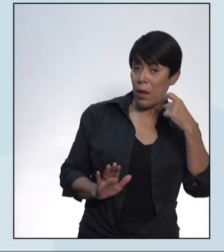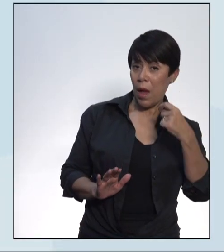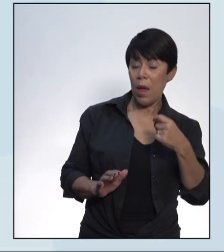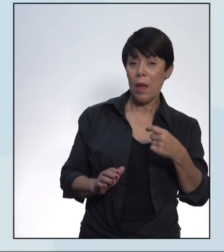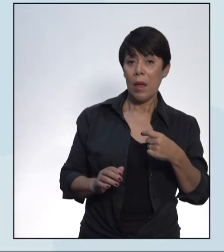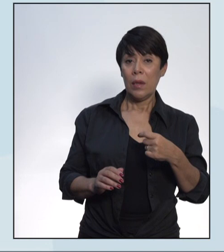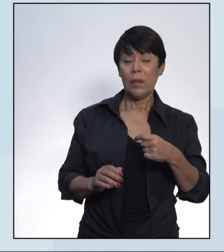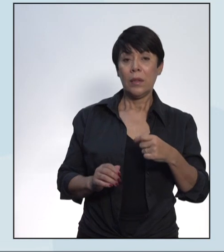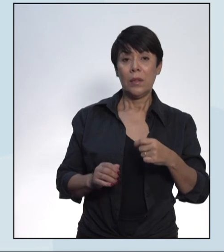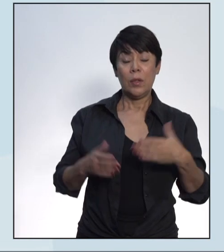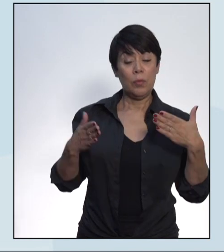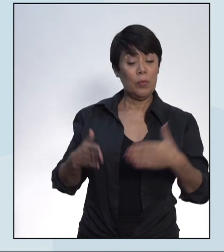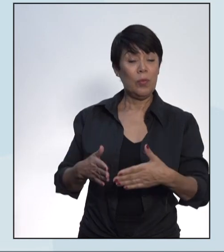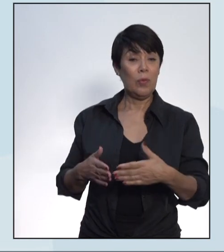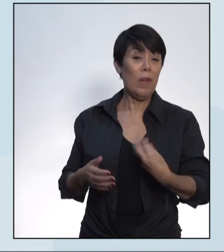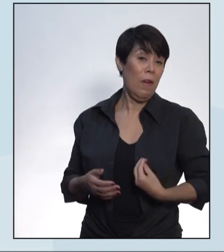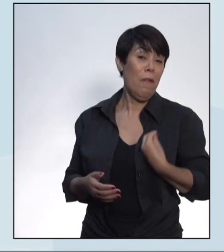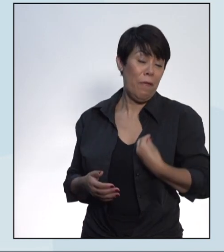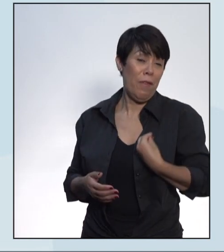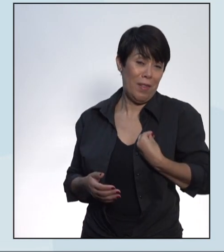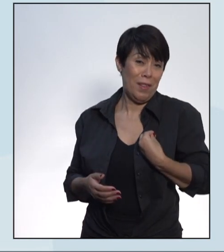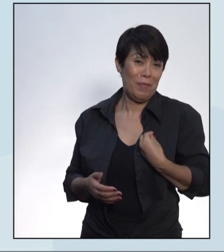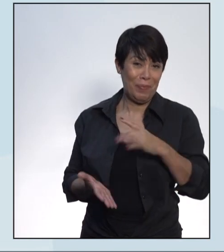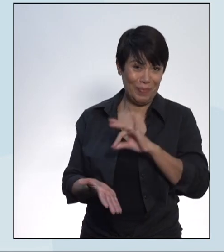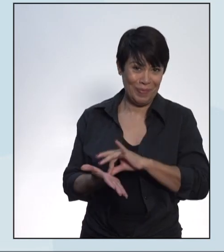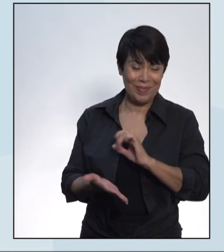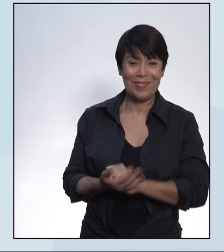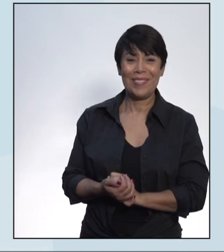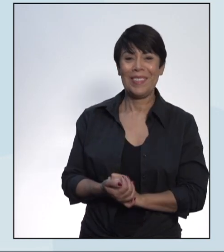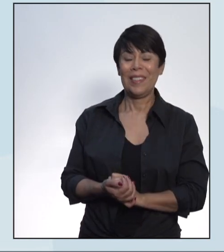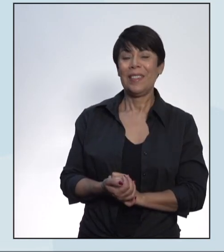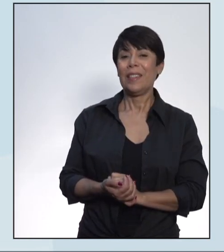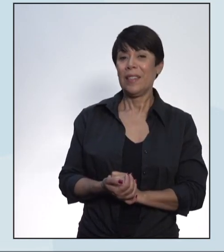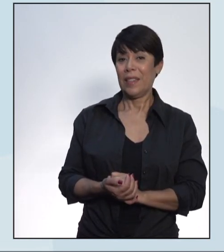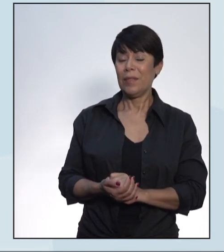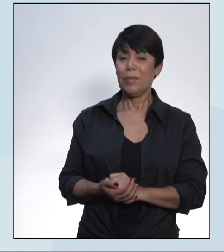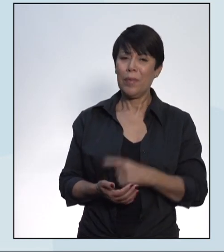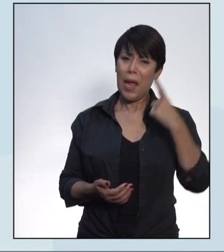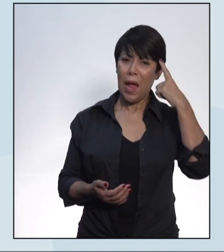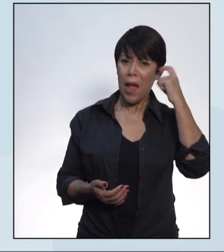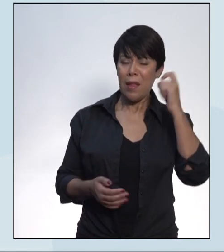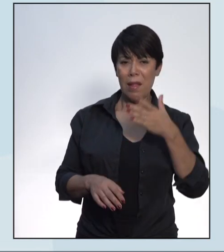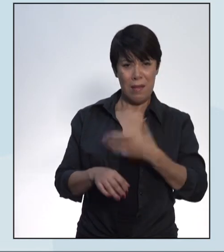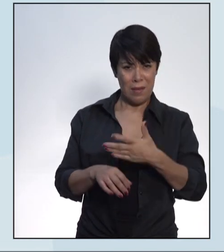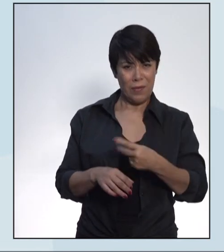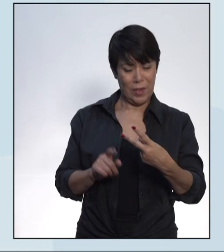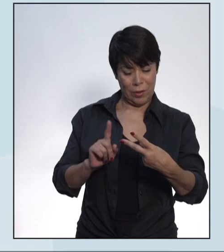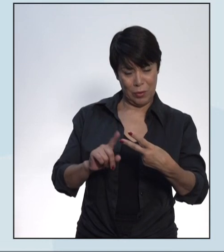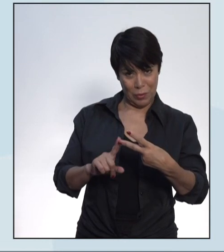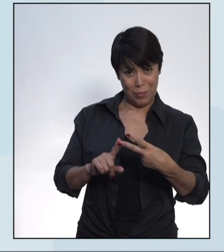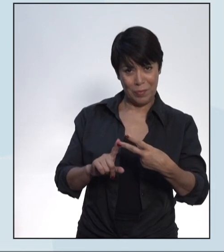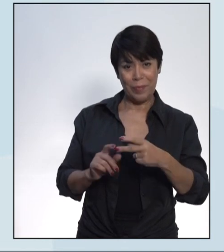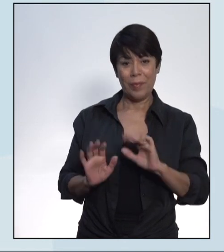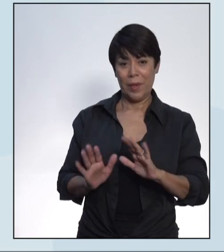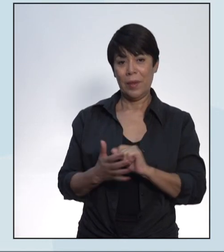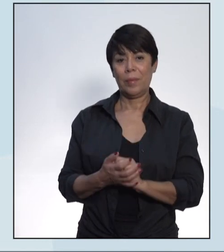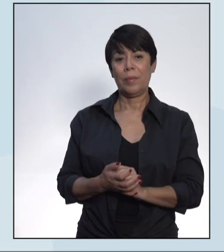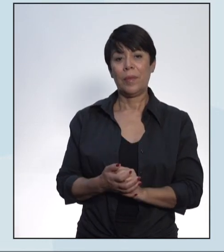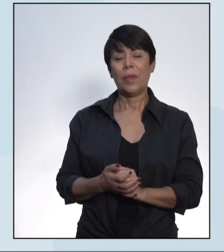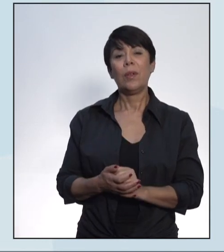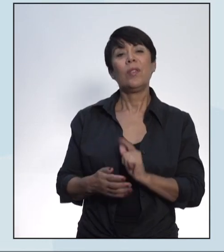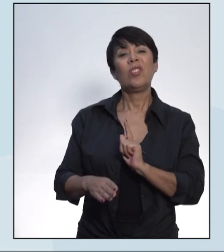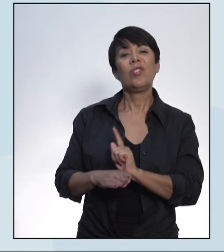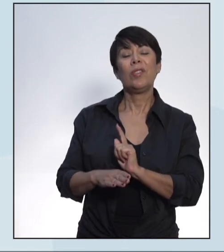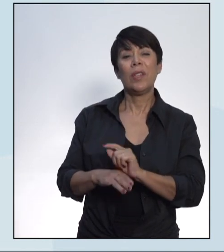mais aplicada à vida real, que nós chamamos, né? Essa ideia aí dessa atividade 2 tá assim, ó. O